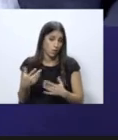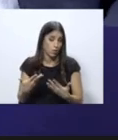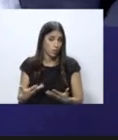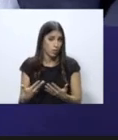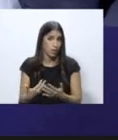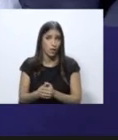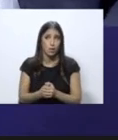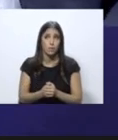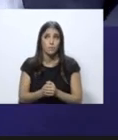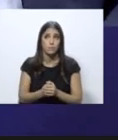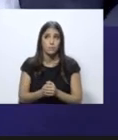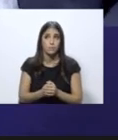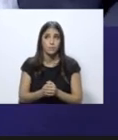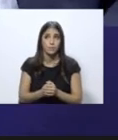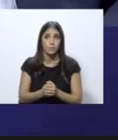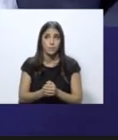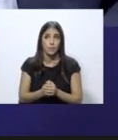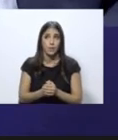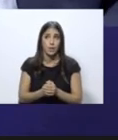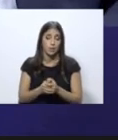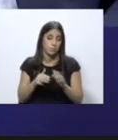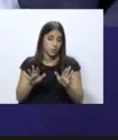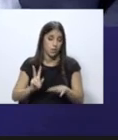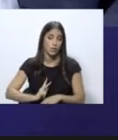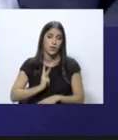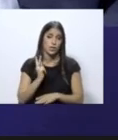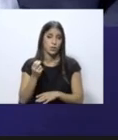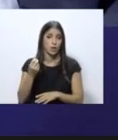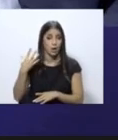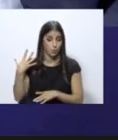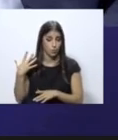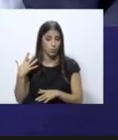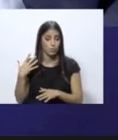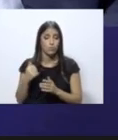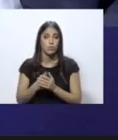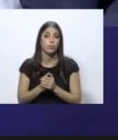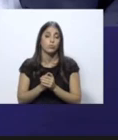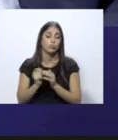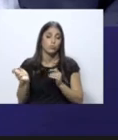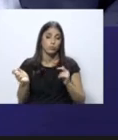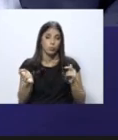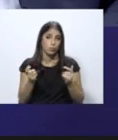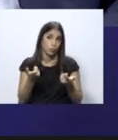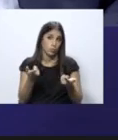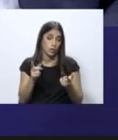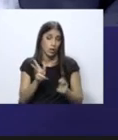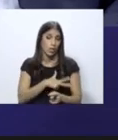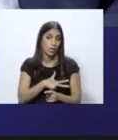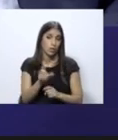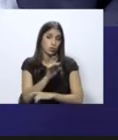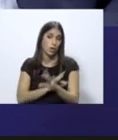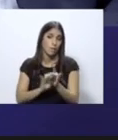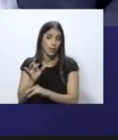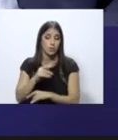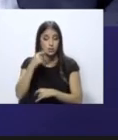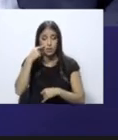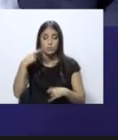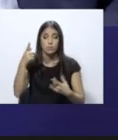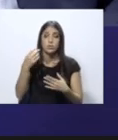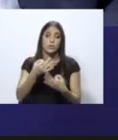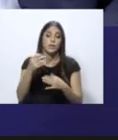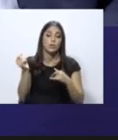Mas o vencedor até há pouco tempo da Liga dos Campeões e que coloca no Futebol Clube Porto um jogador em quem